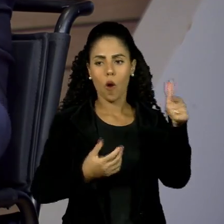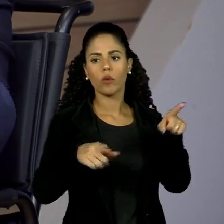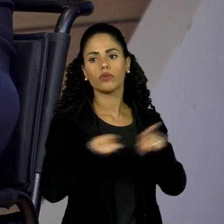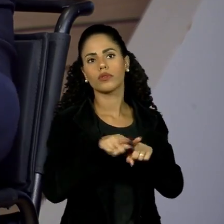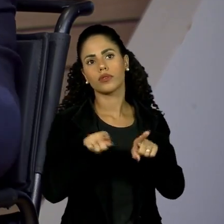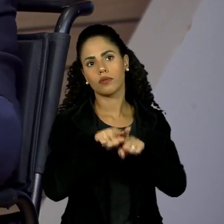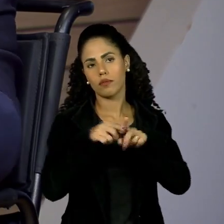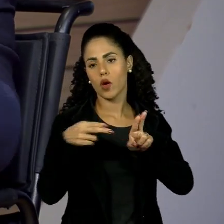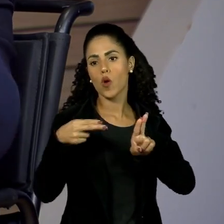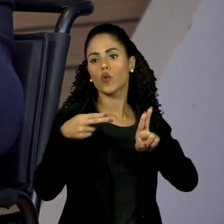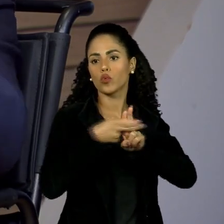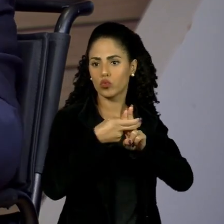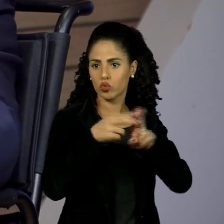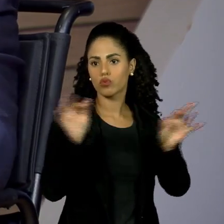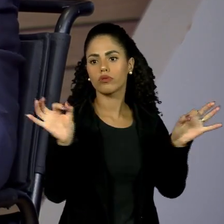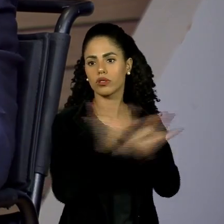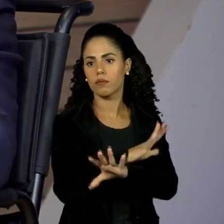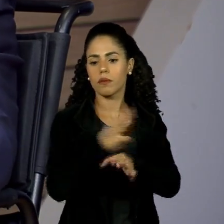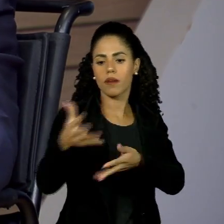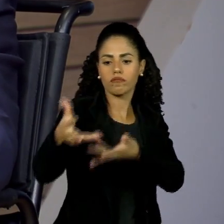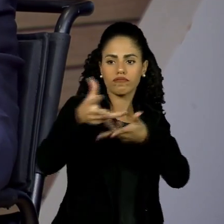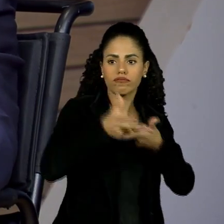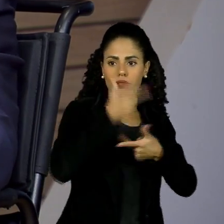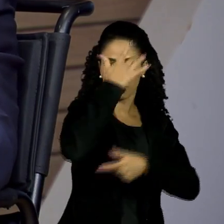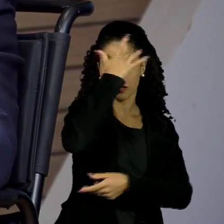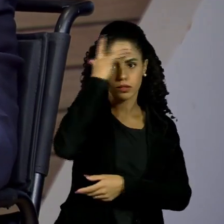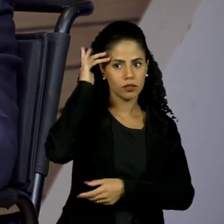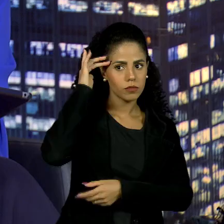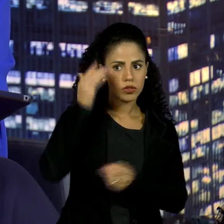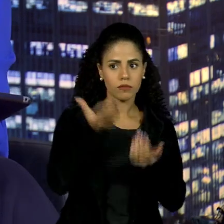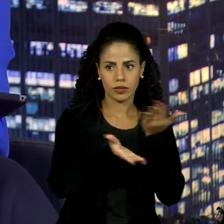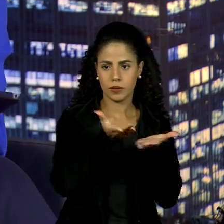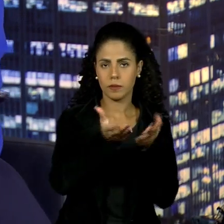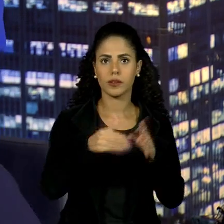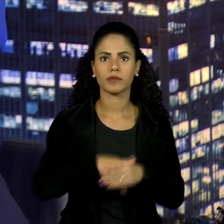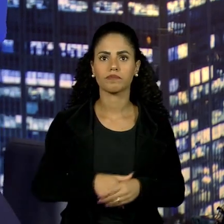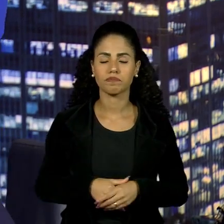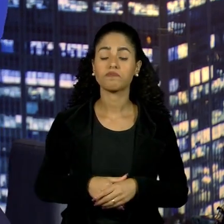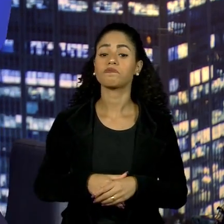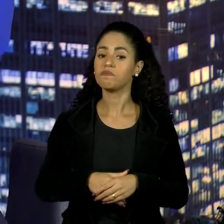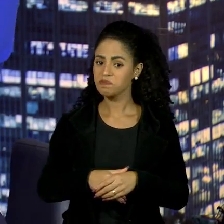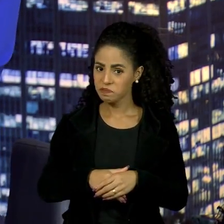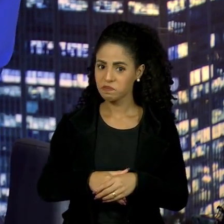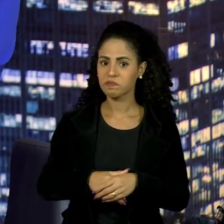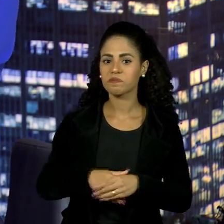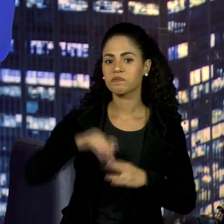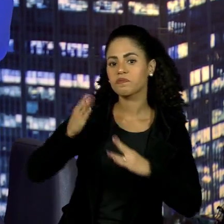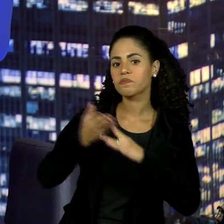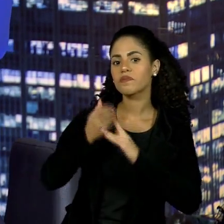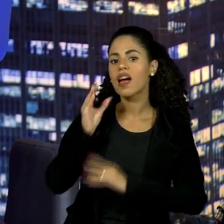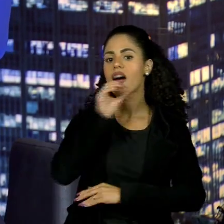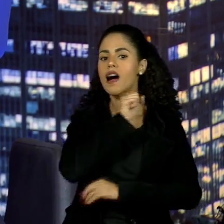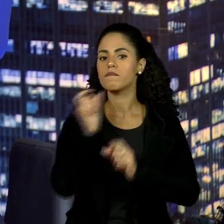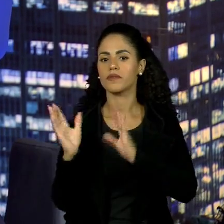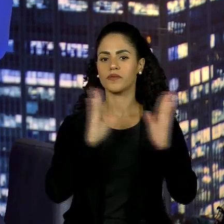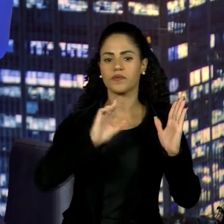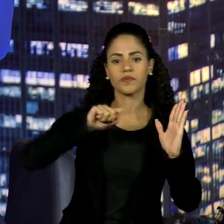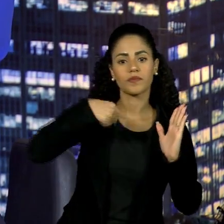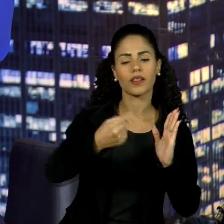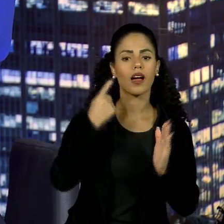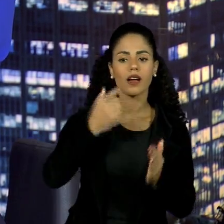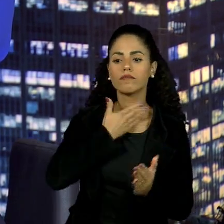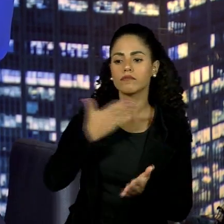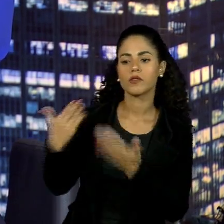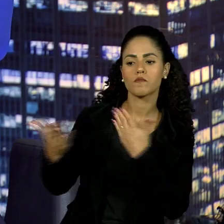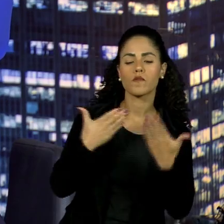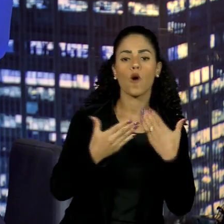SUS preparado para receber as pessoas compulsivas e tratá-las. Bom, a gente vai a um rápido intervalo e na volta uma conversa que eu tive com um